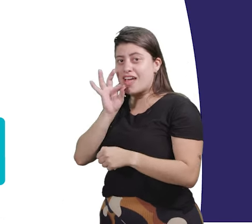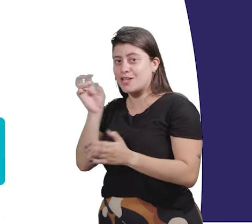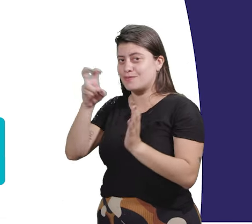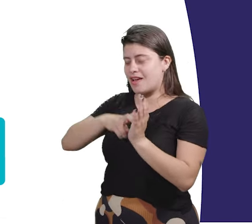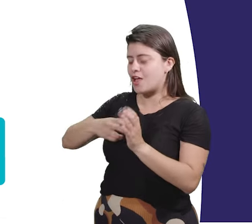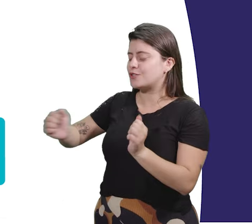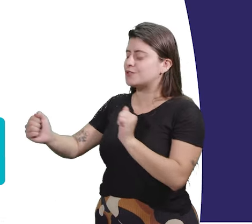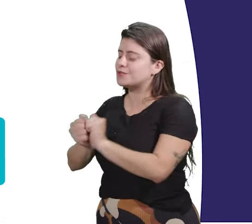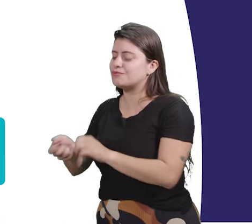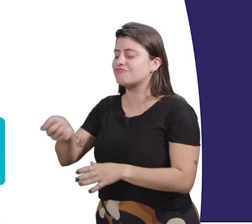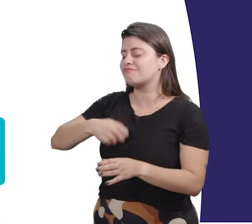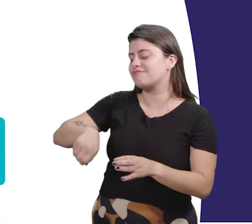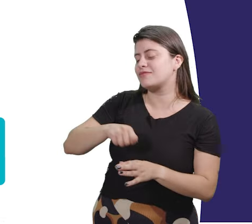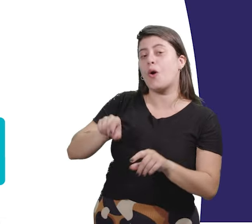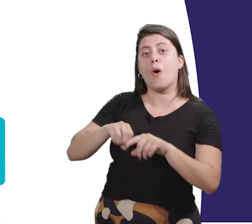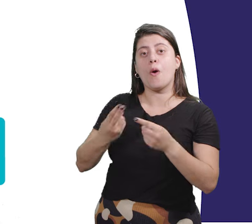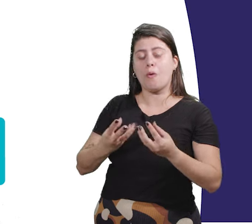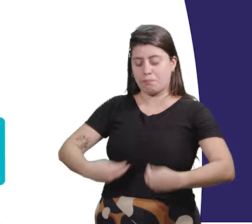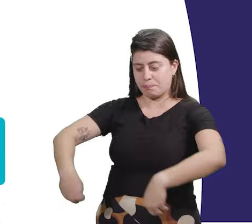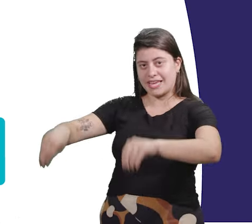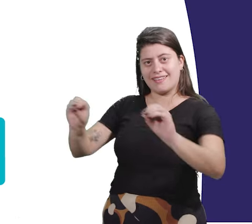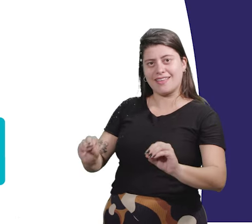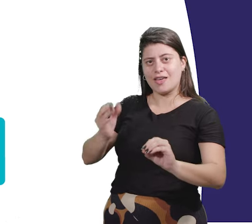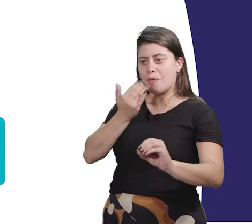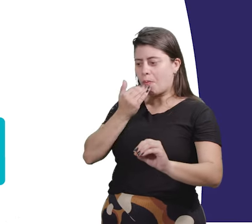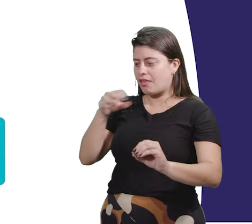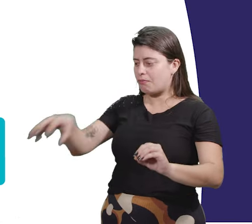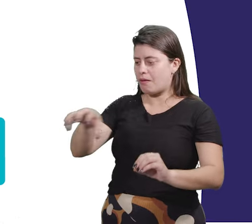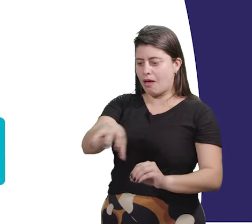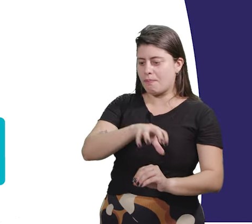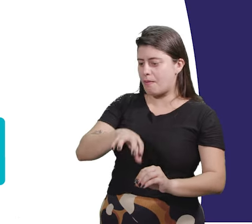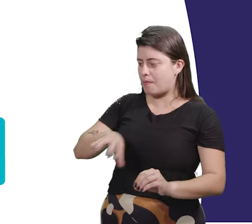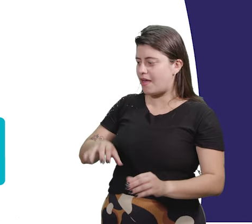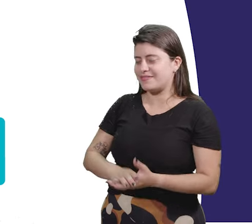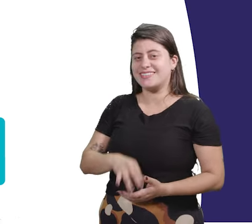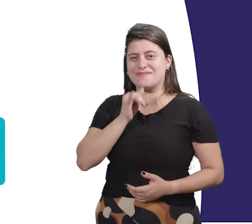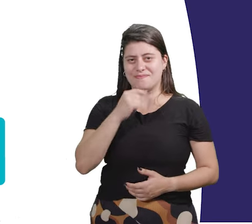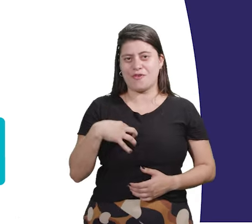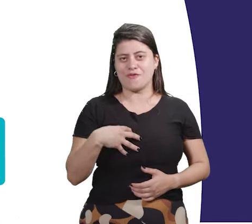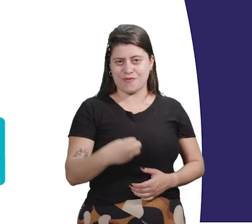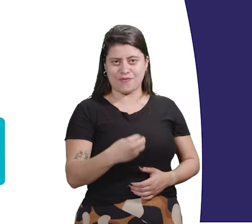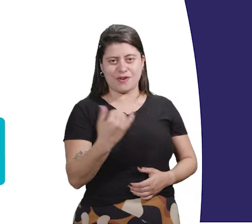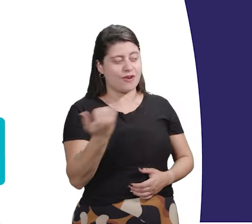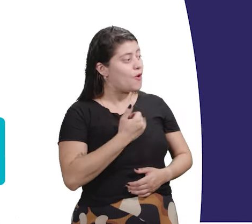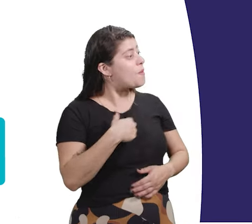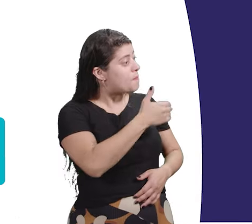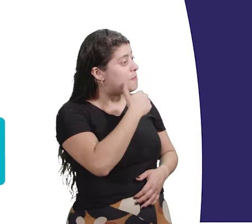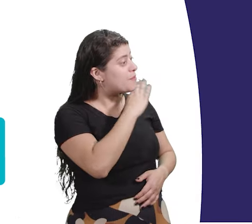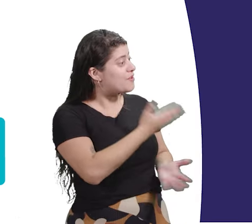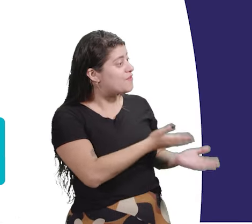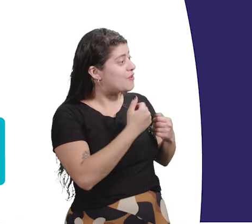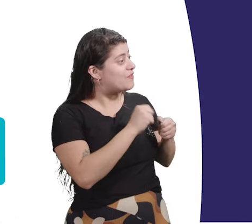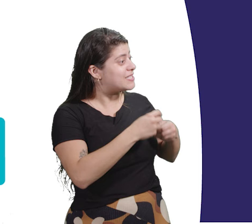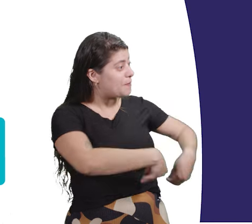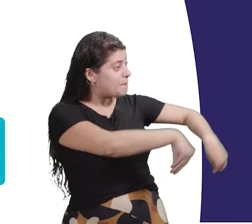um acampamento na sala, ou um piquenique, sabe? Um dia meu filho me falou, vamos fazer um piquenique aqui na sala mesmo, e é nada mais colocar